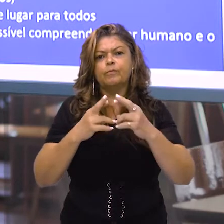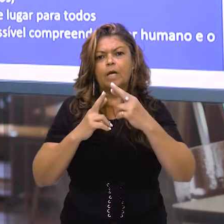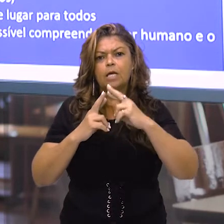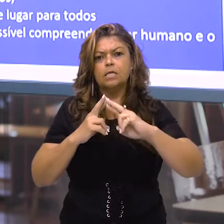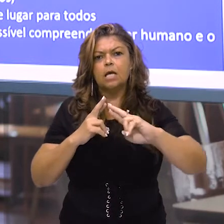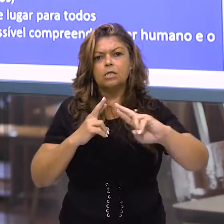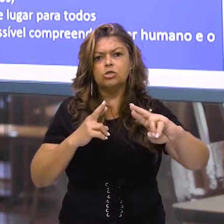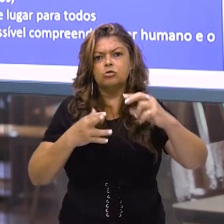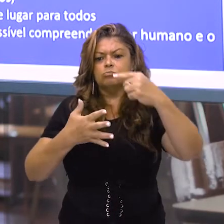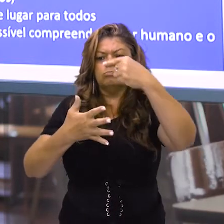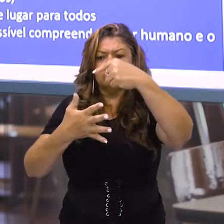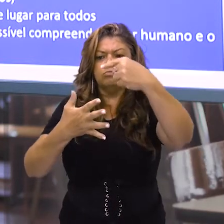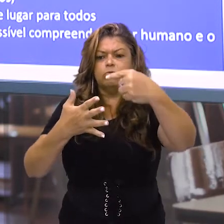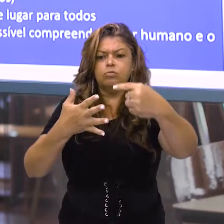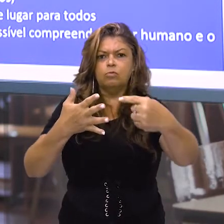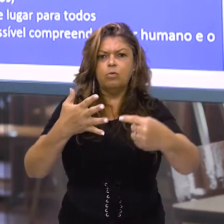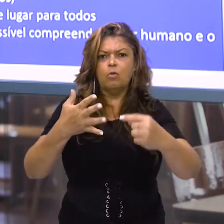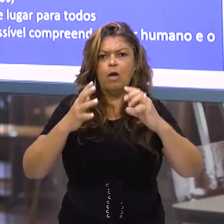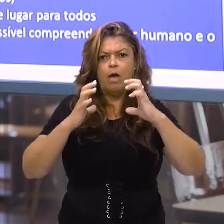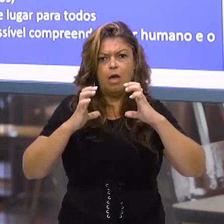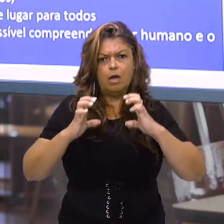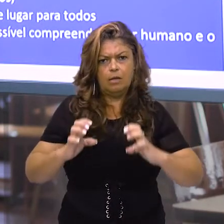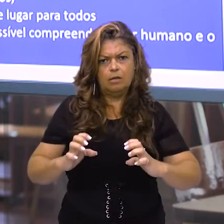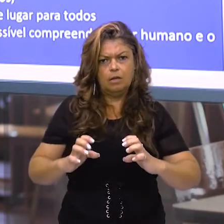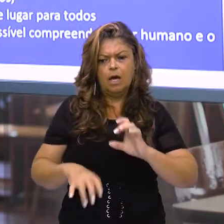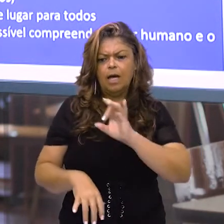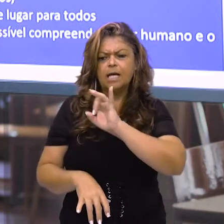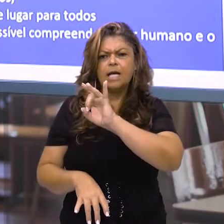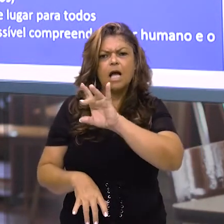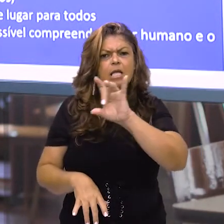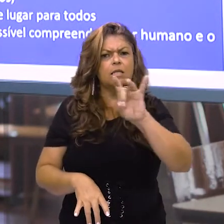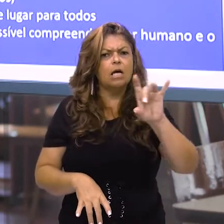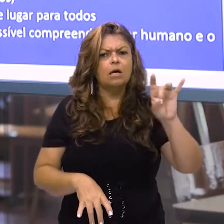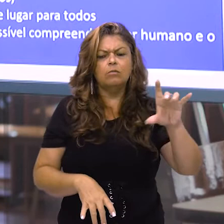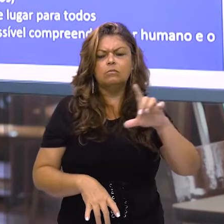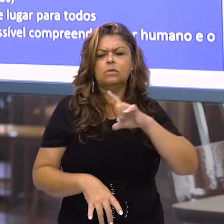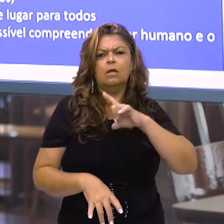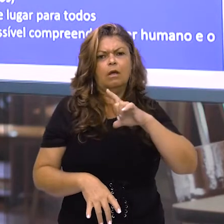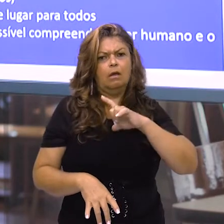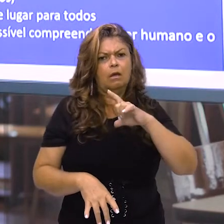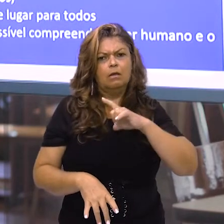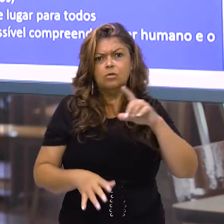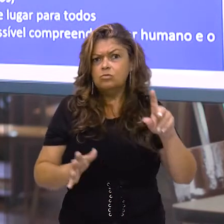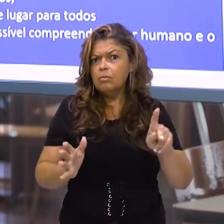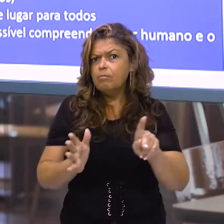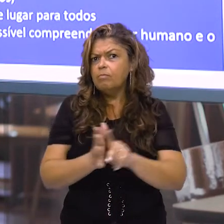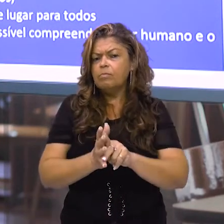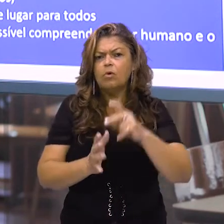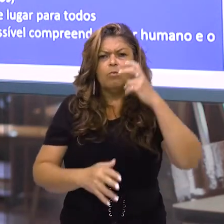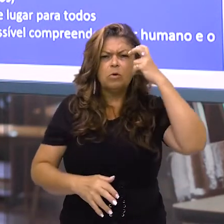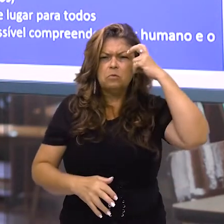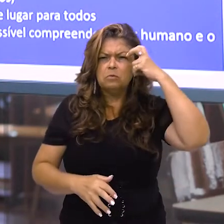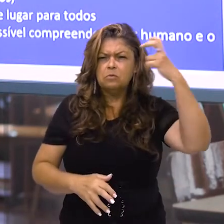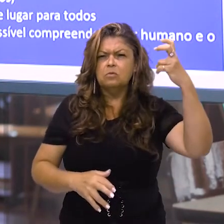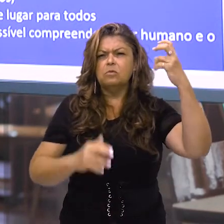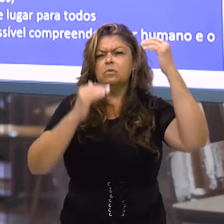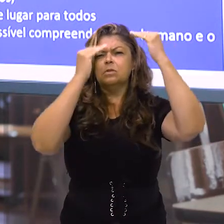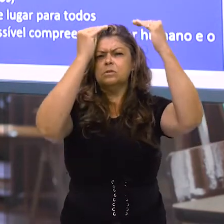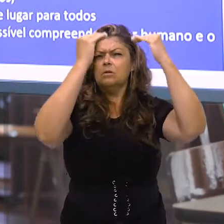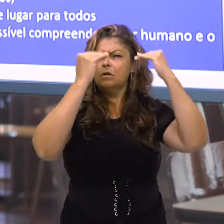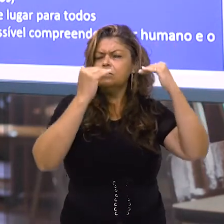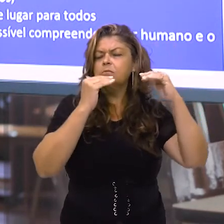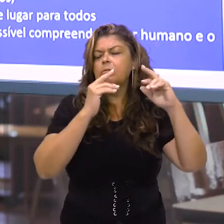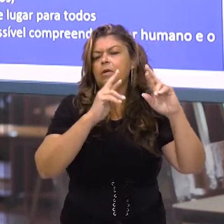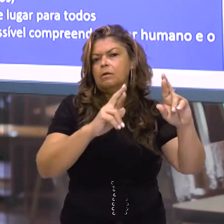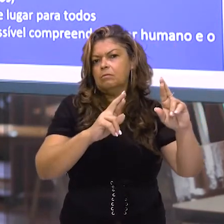As religiosidades étnicas, elas possuem essa ideia de comunidade muito forte, que é muito presente